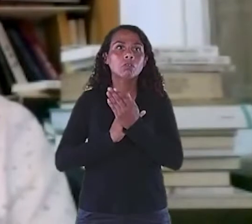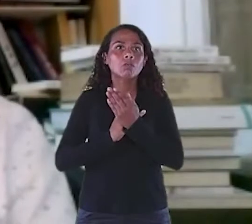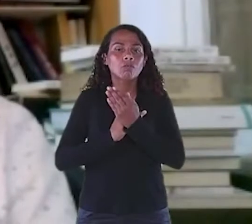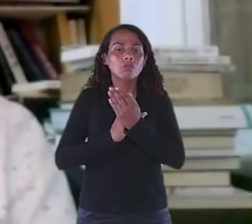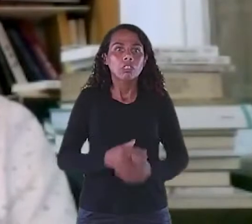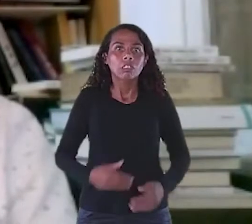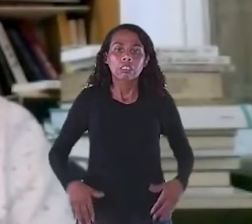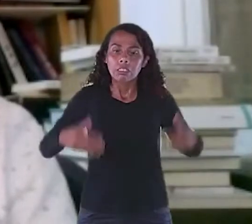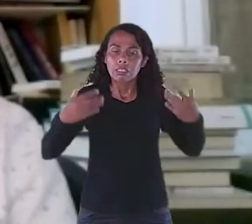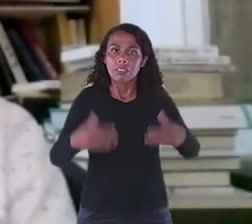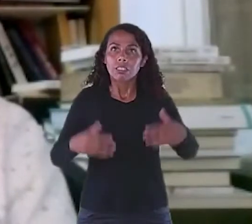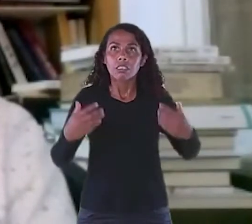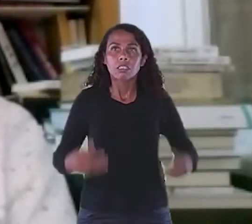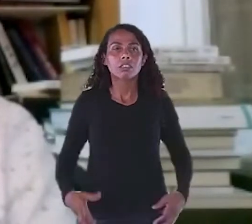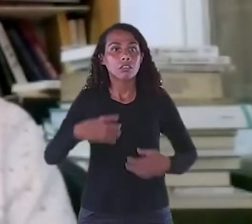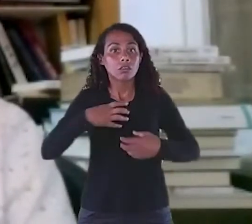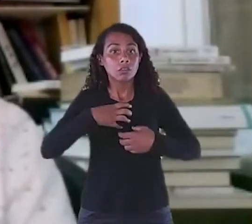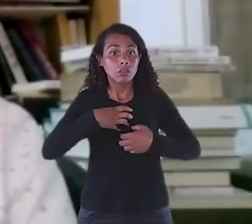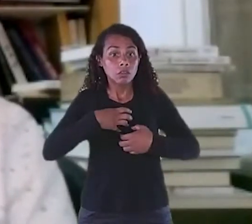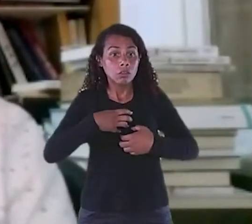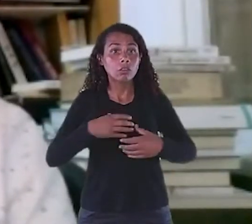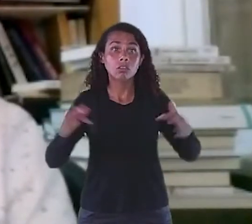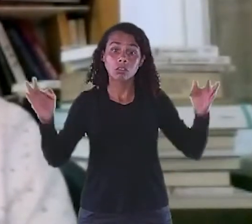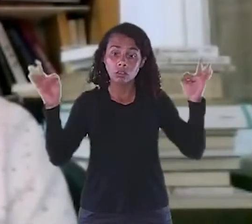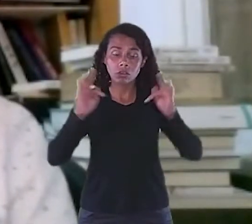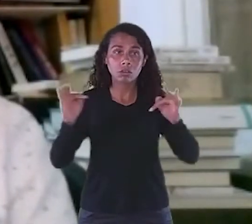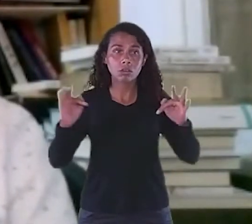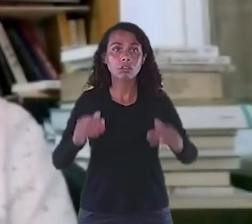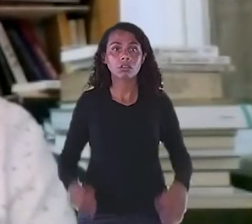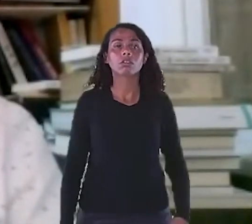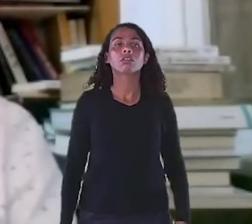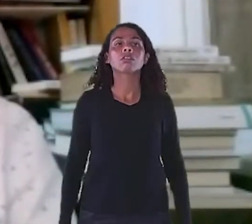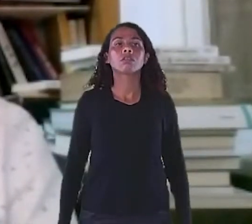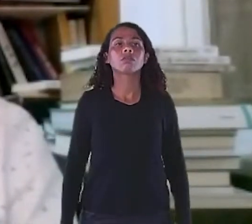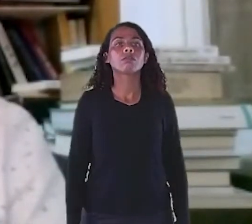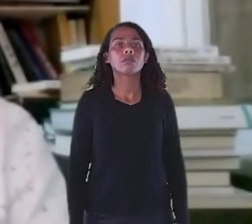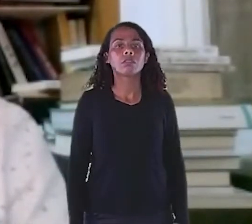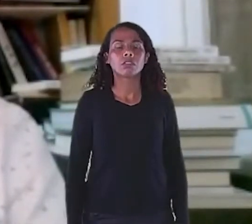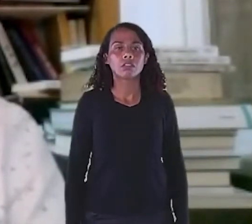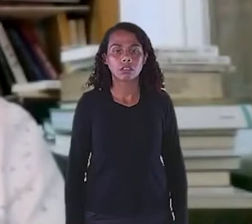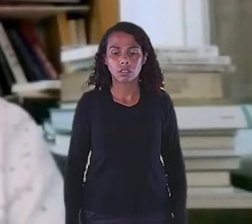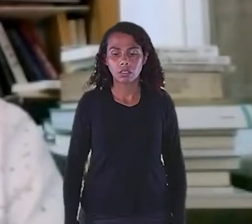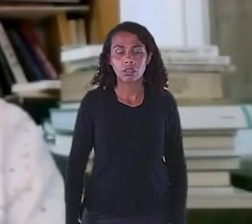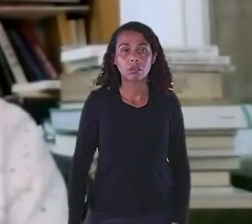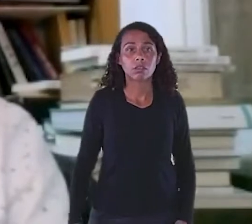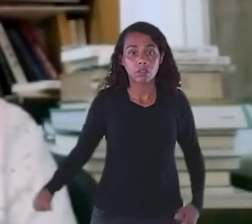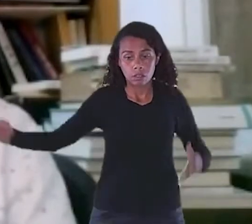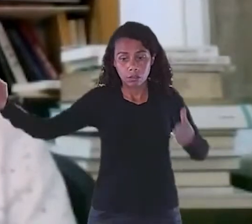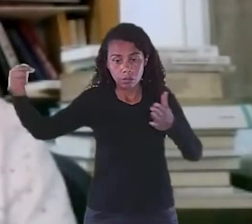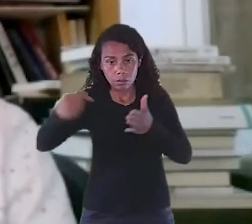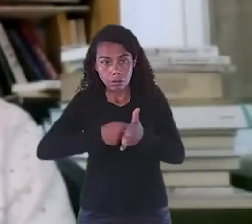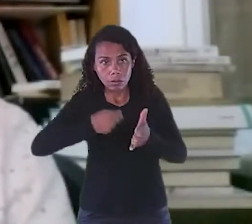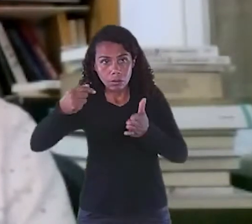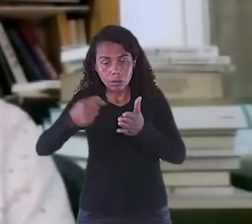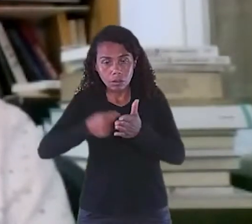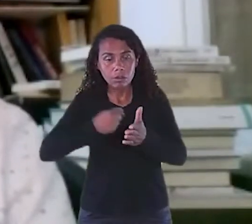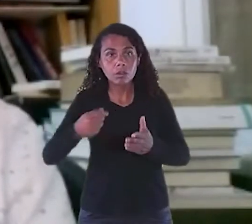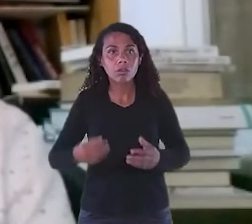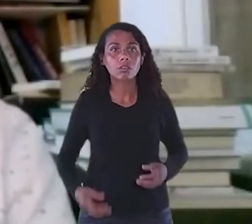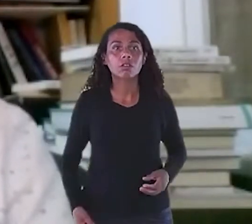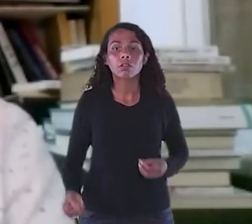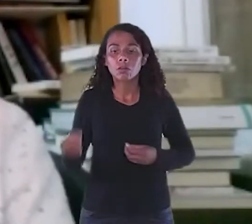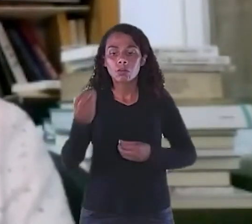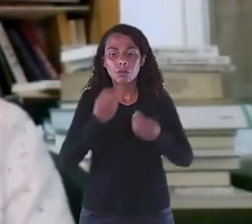me mostrava contos dele, pedia que eu fizesse leitura e desse pitacos, contos que eram alguns